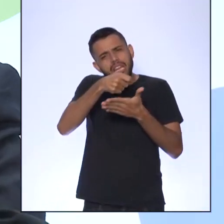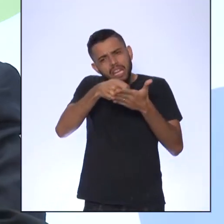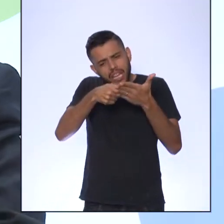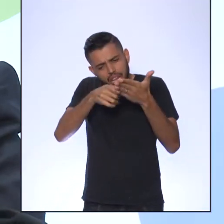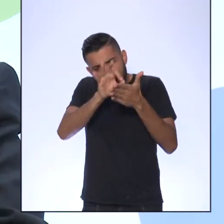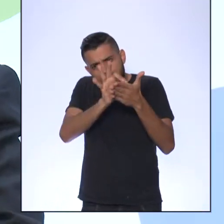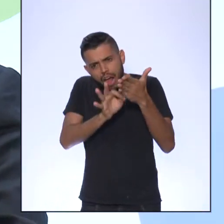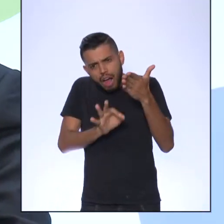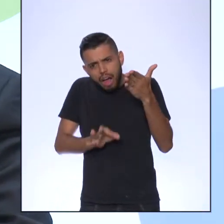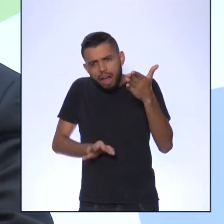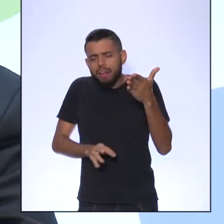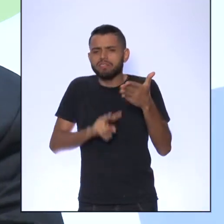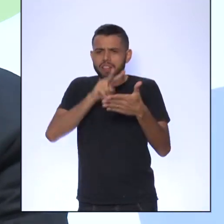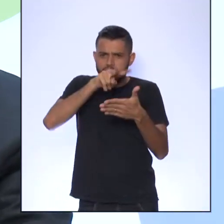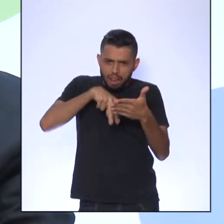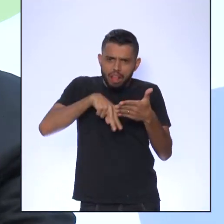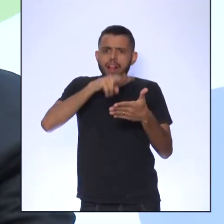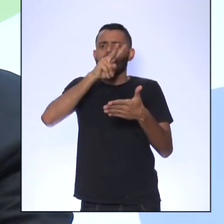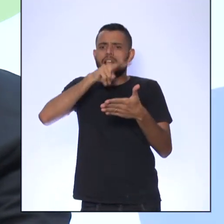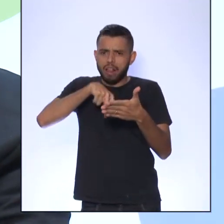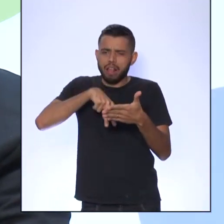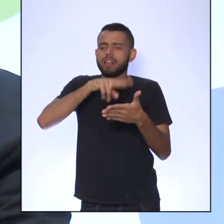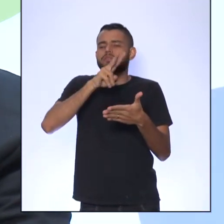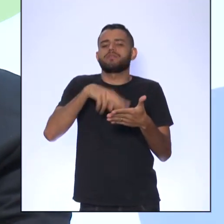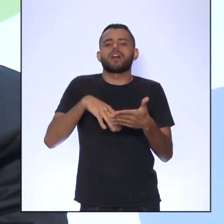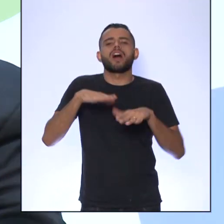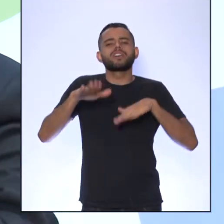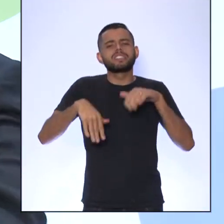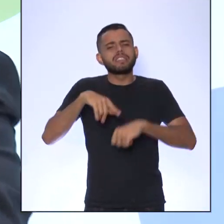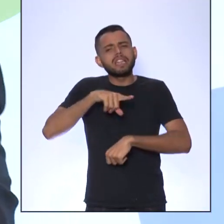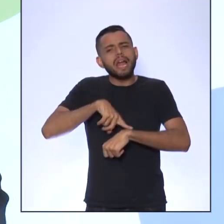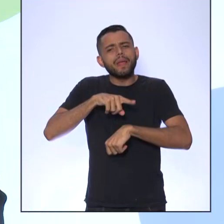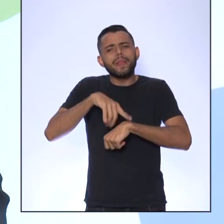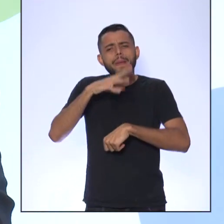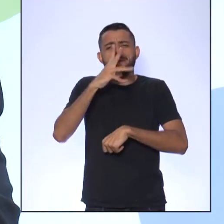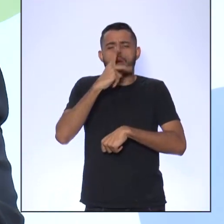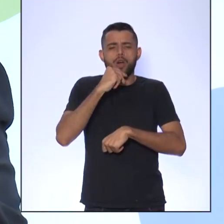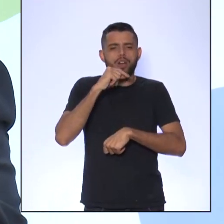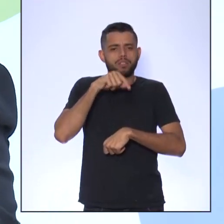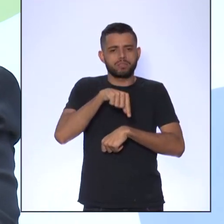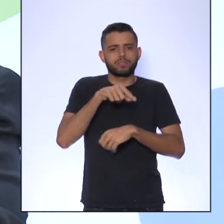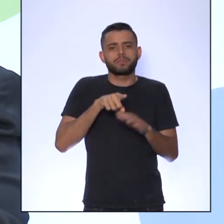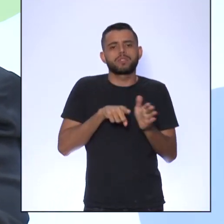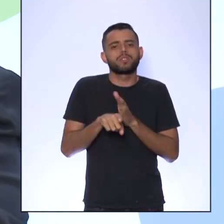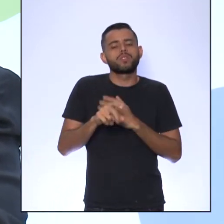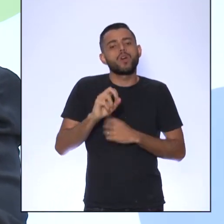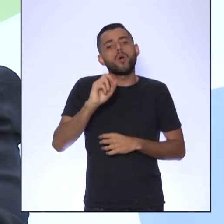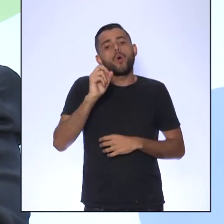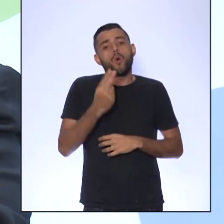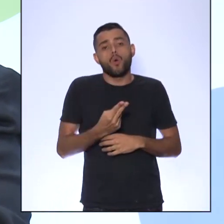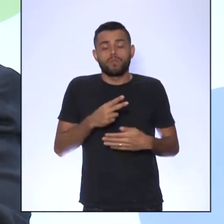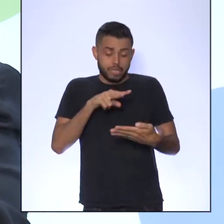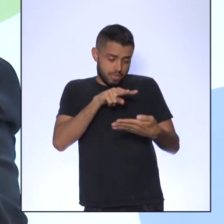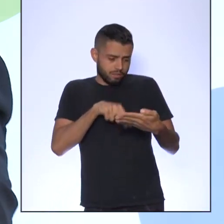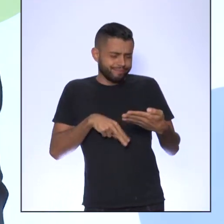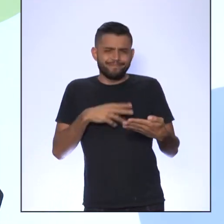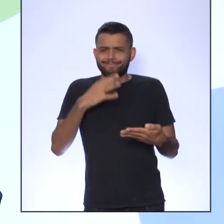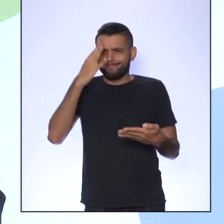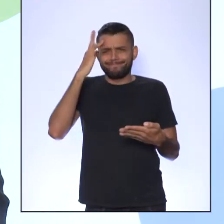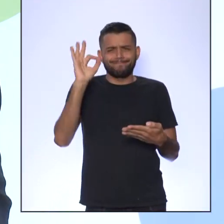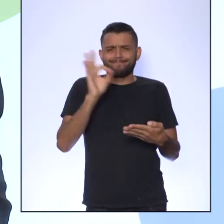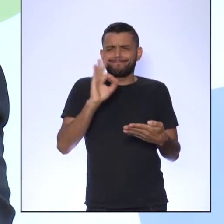você lê, vai e volta, ou você gasta muito tempo com uma questão, ou você acaba não conseguindo interpretar e aí acaba